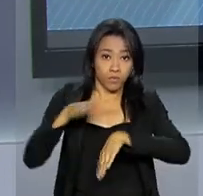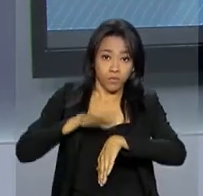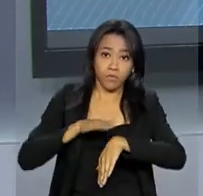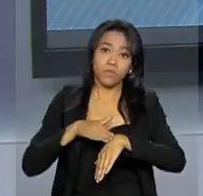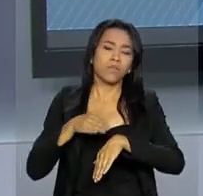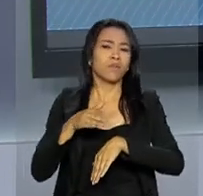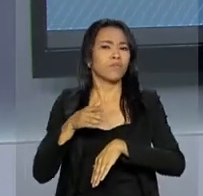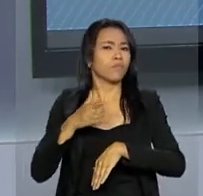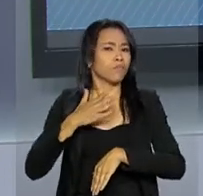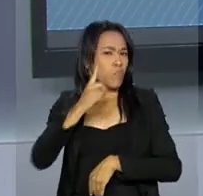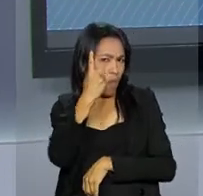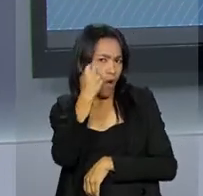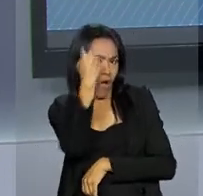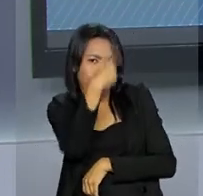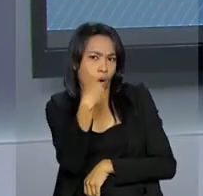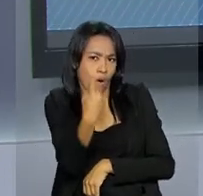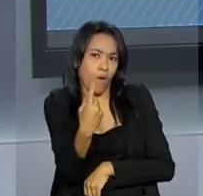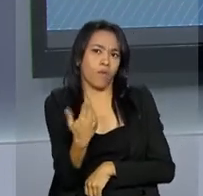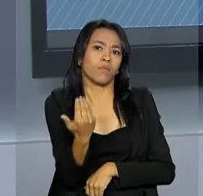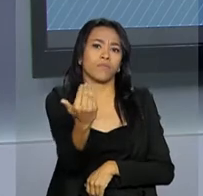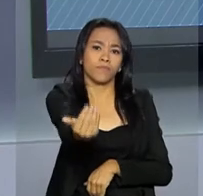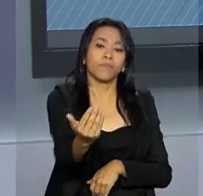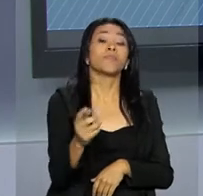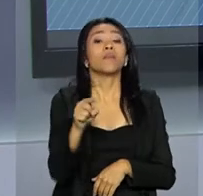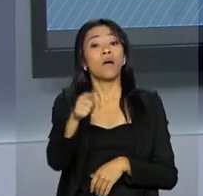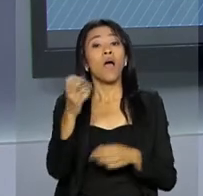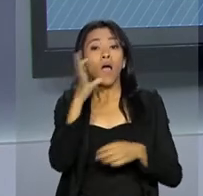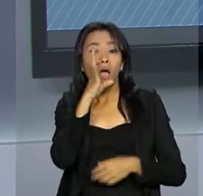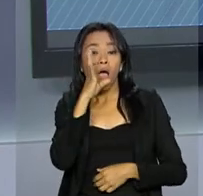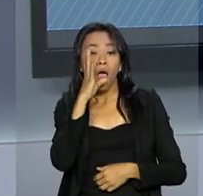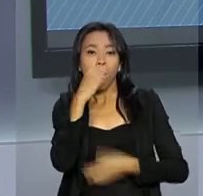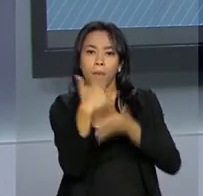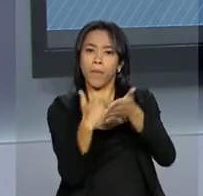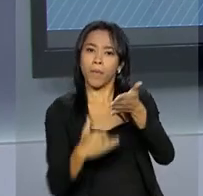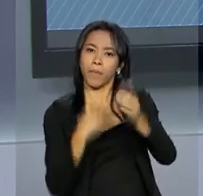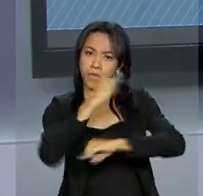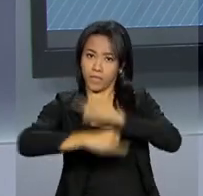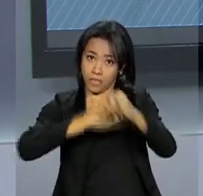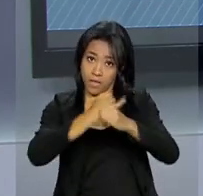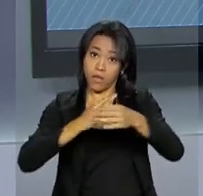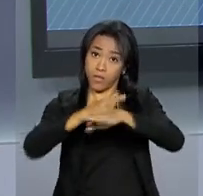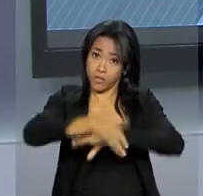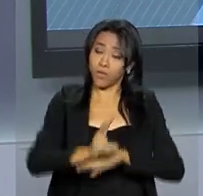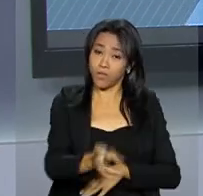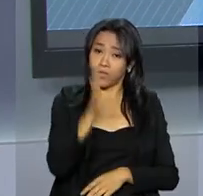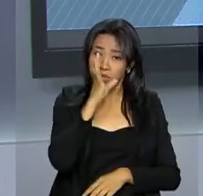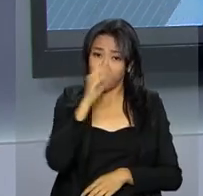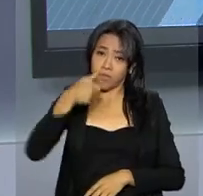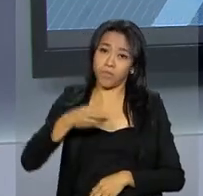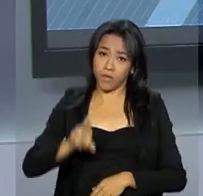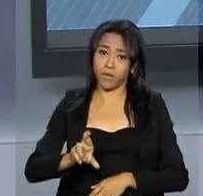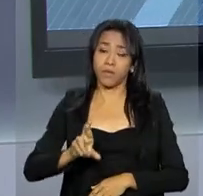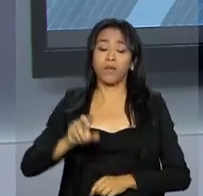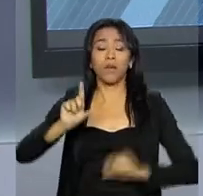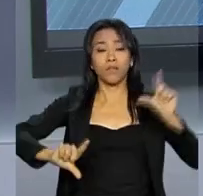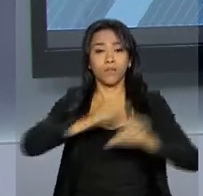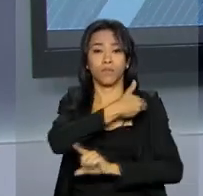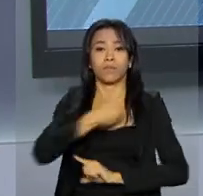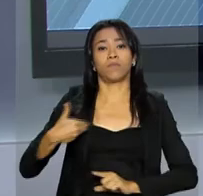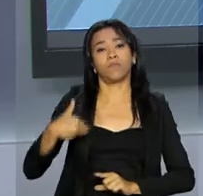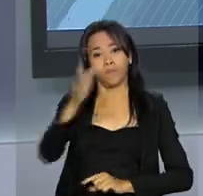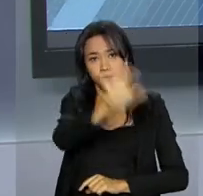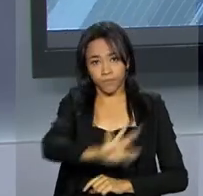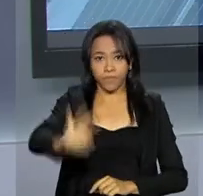nbr daqui a uma hora acompanha nossa programação também na internet e continua aqui com a gente na nbr a tv